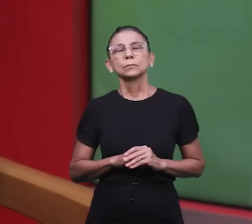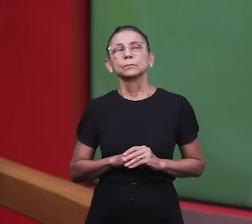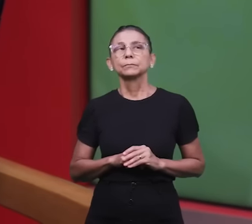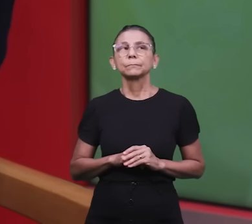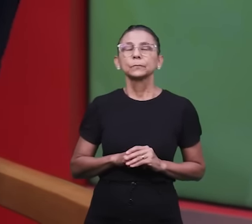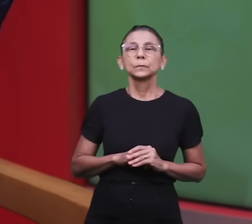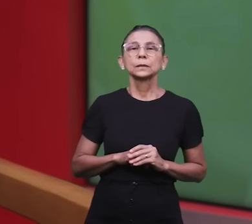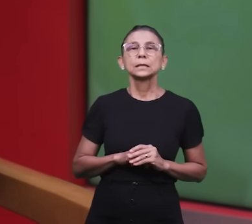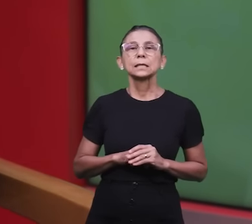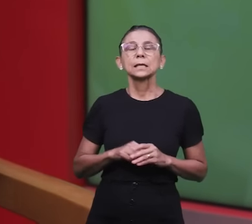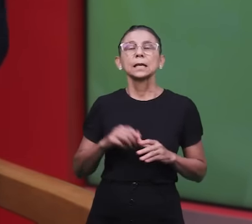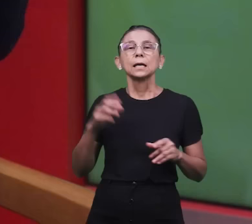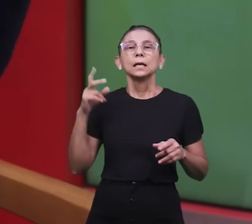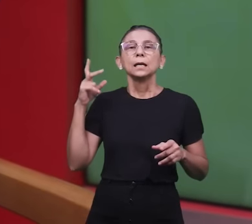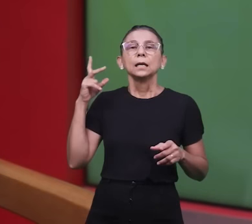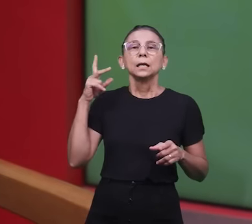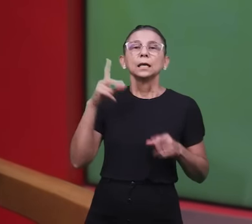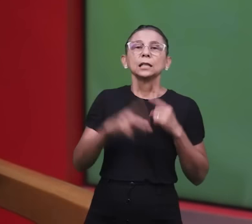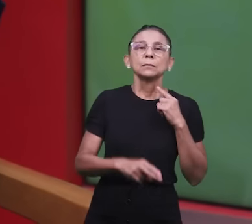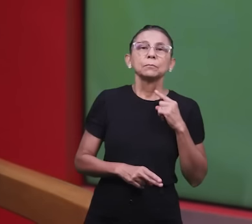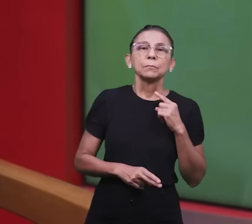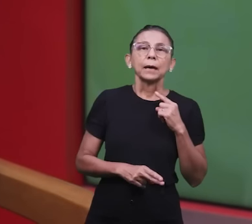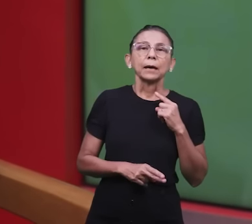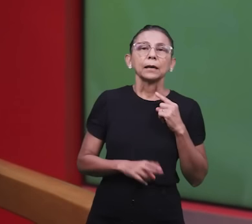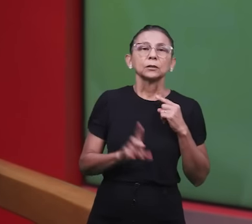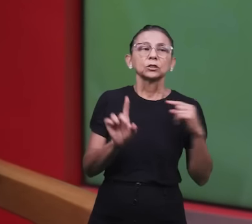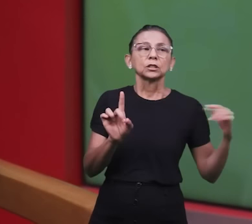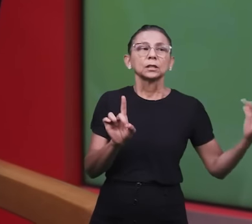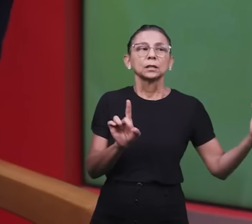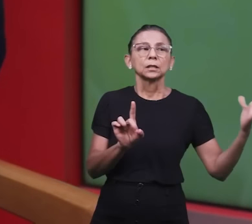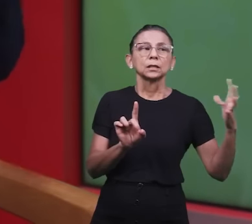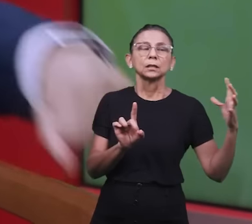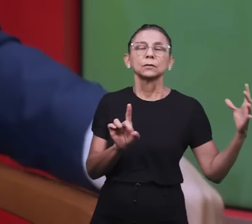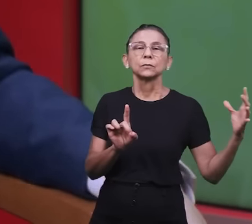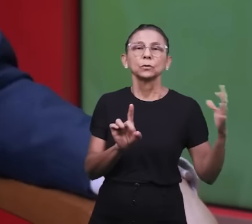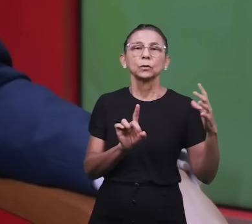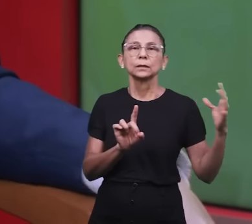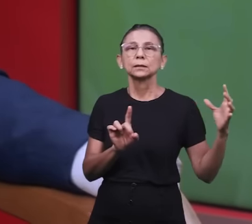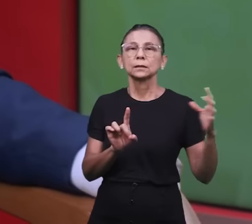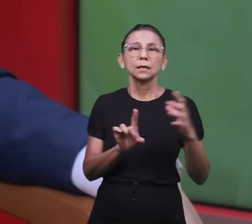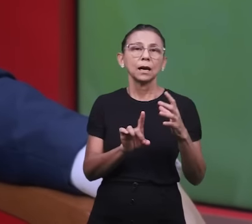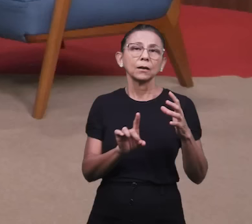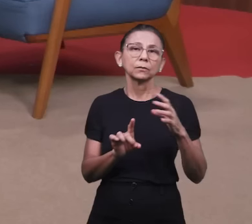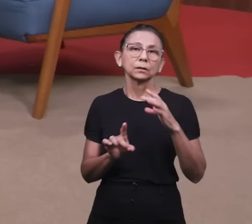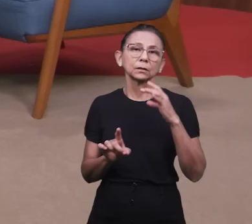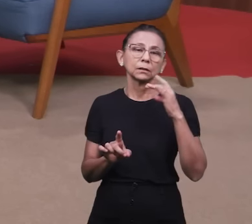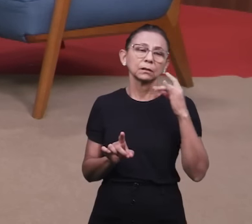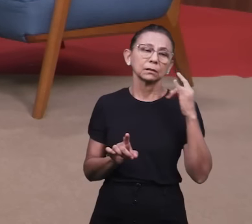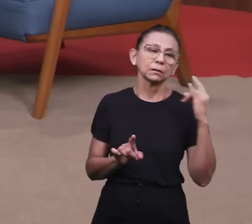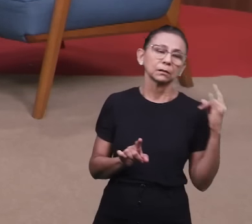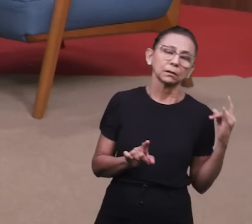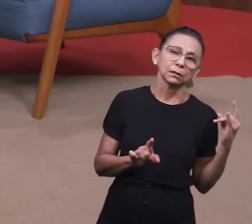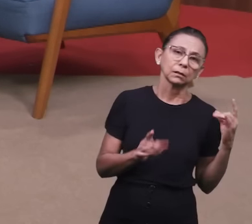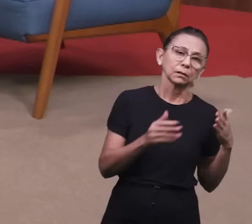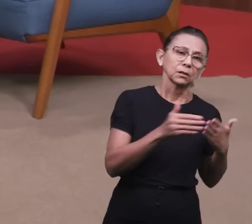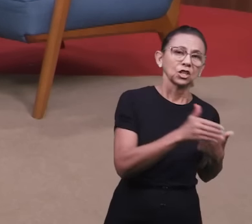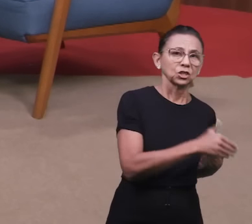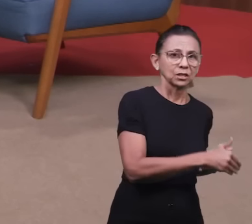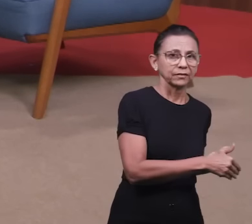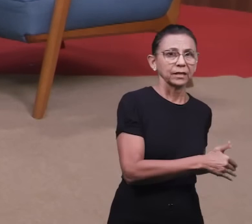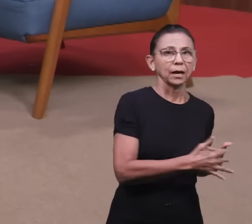façam algum alguma vez alguém do rebanho uma presa sua presa sua verdade